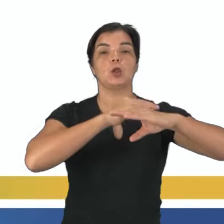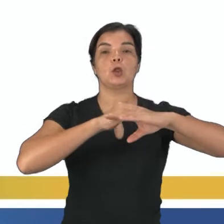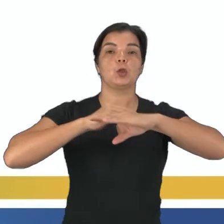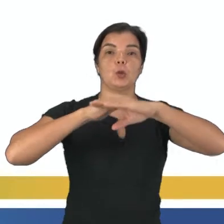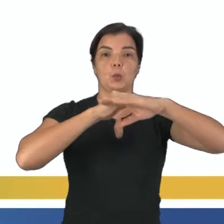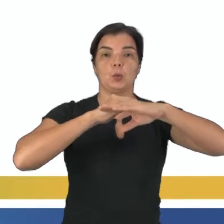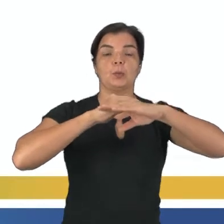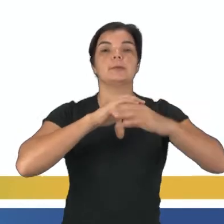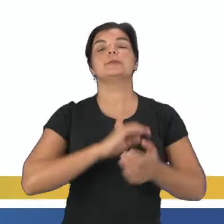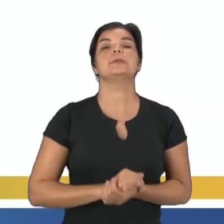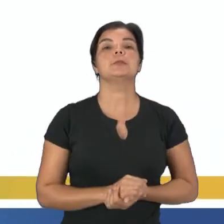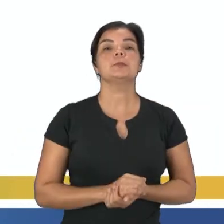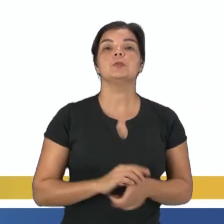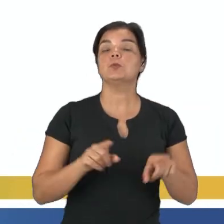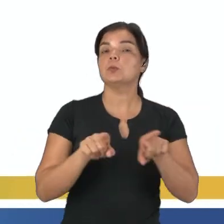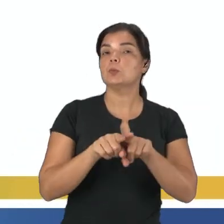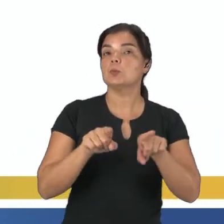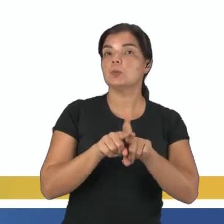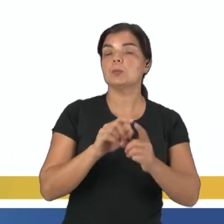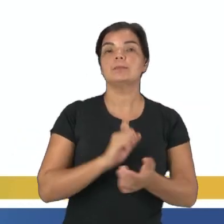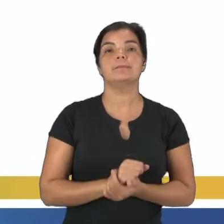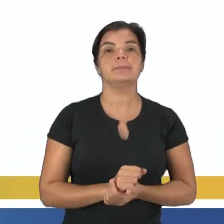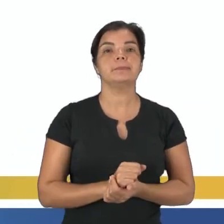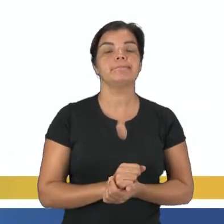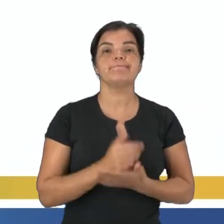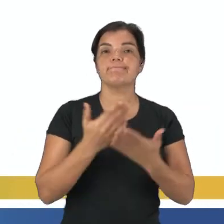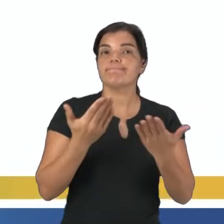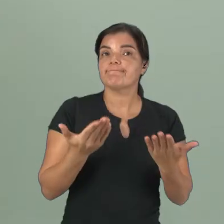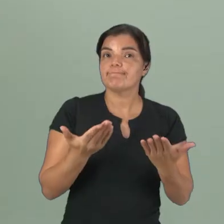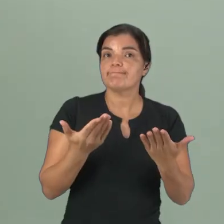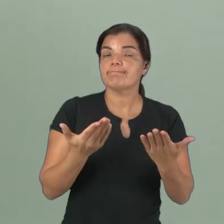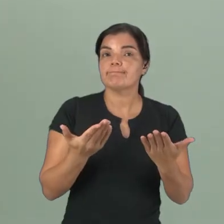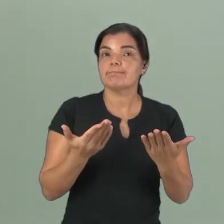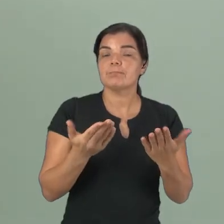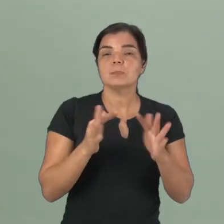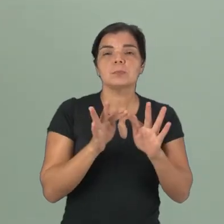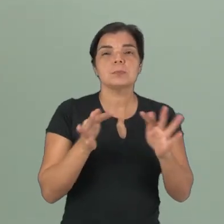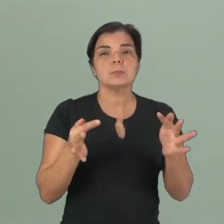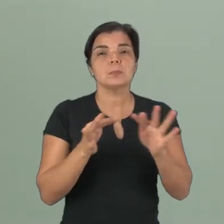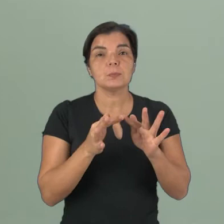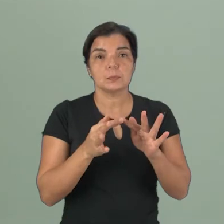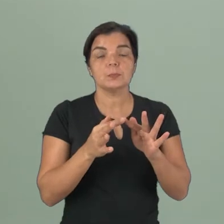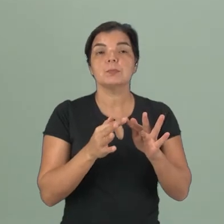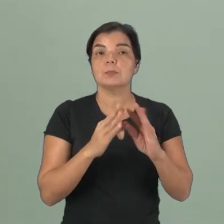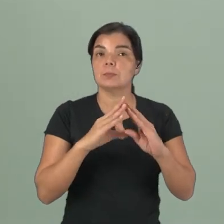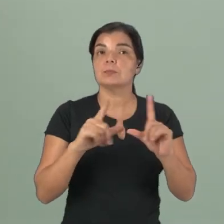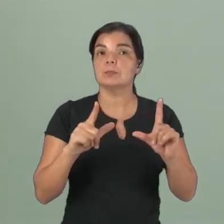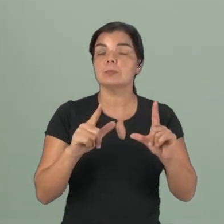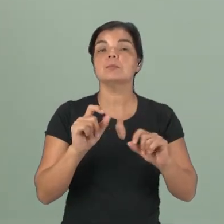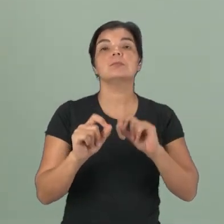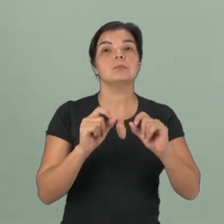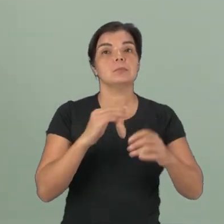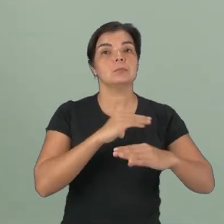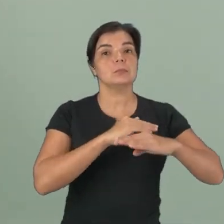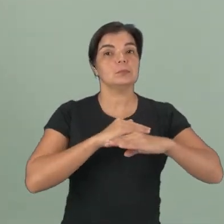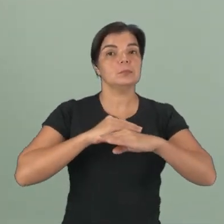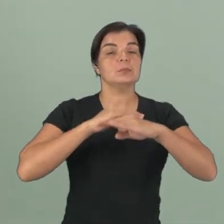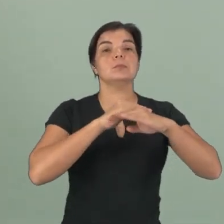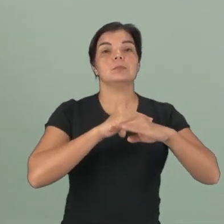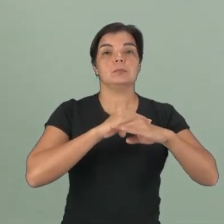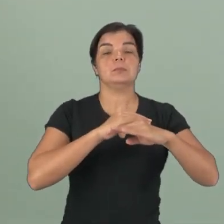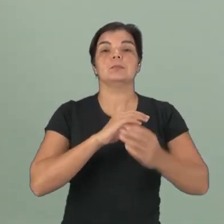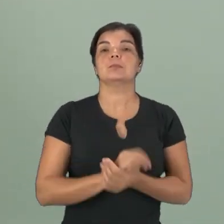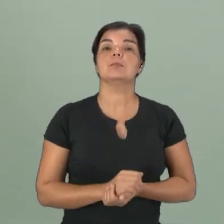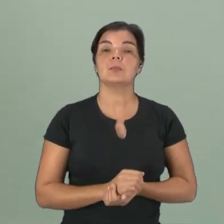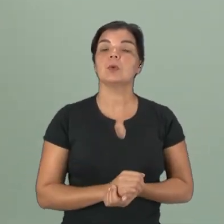igualdade, no seu termo mais simples e direto, é a igualdade, a ausência